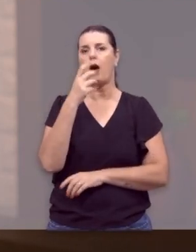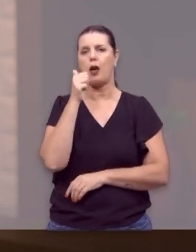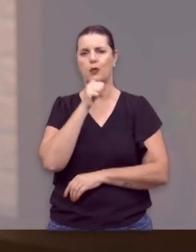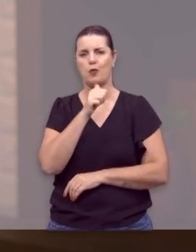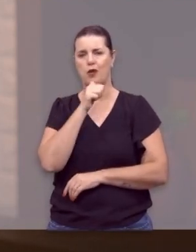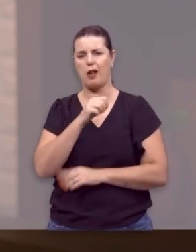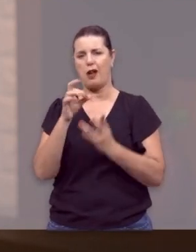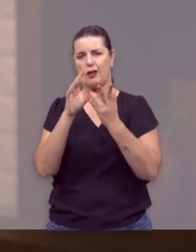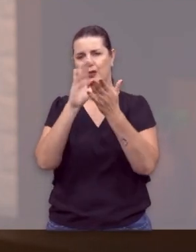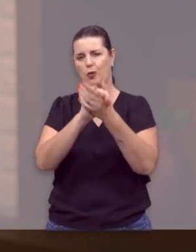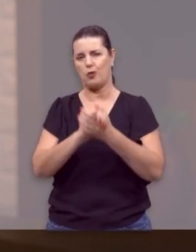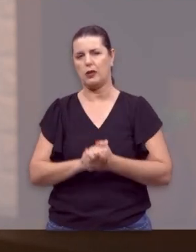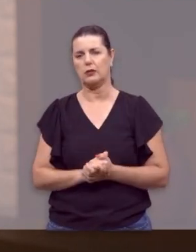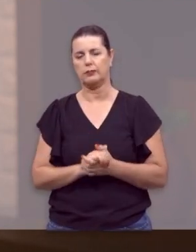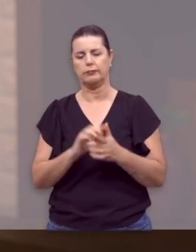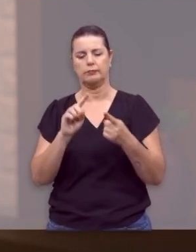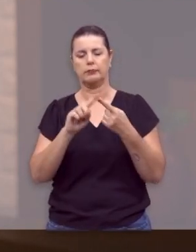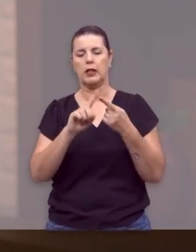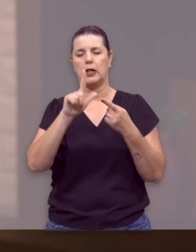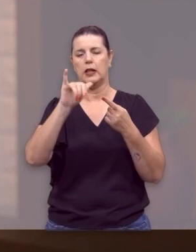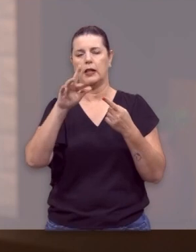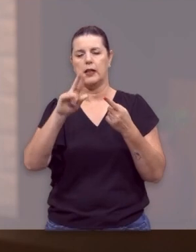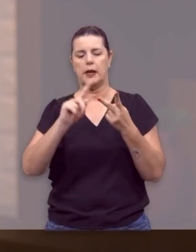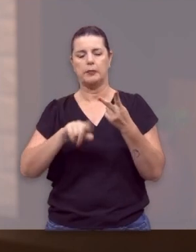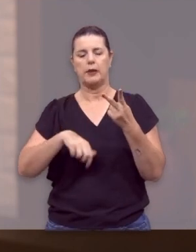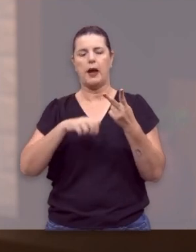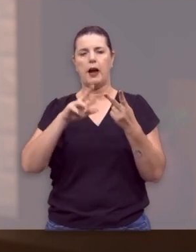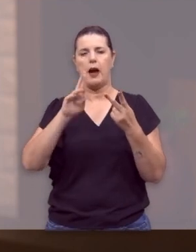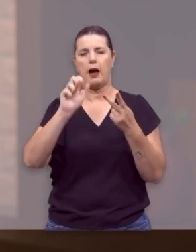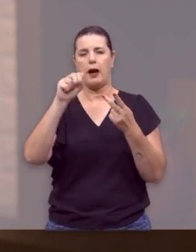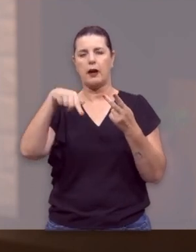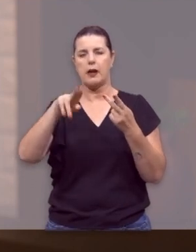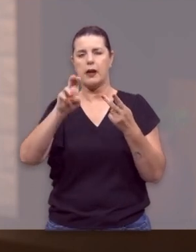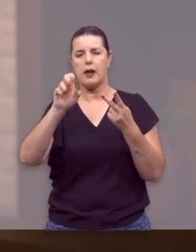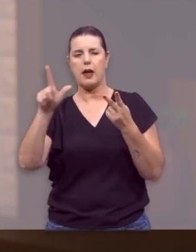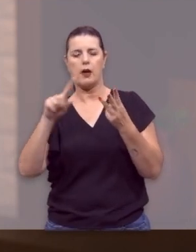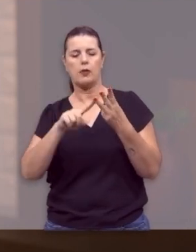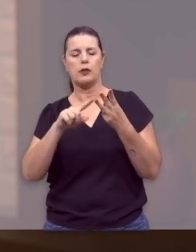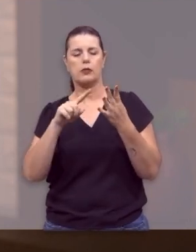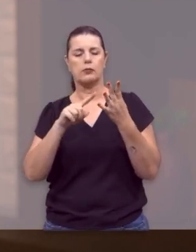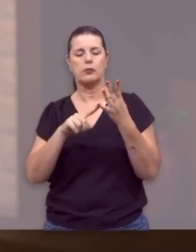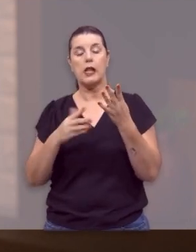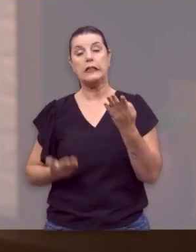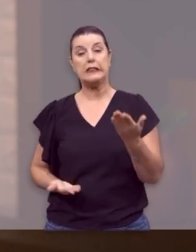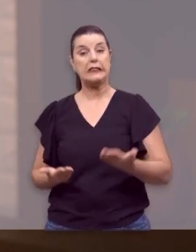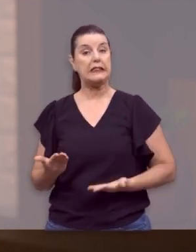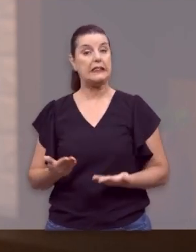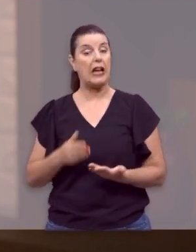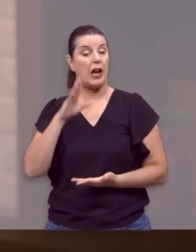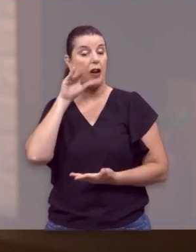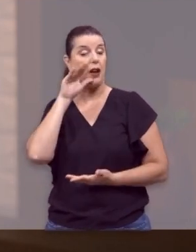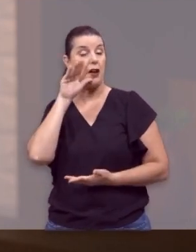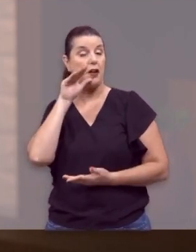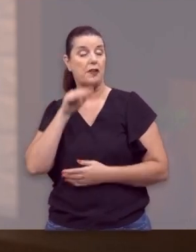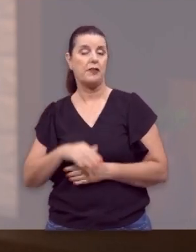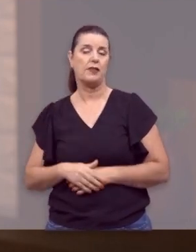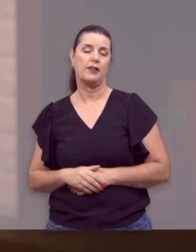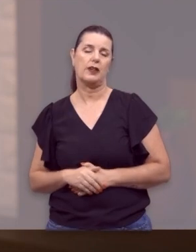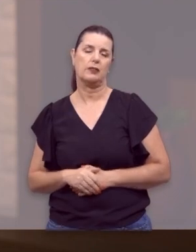mulheres, Lia, Raquel e as 2 servas das